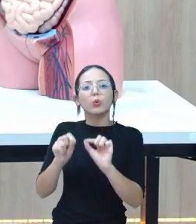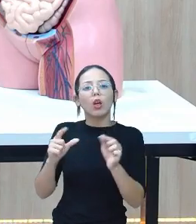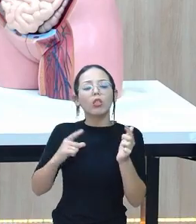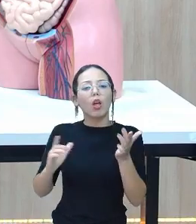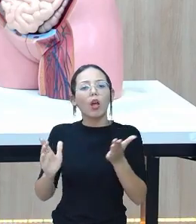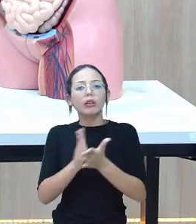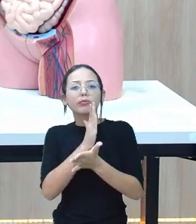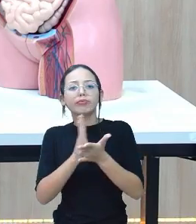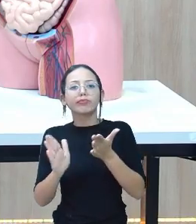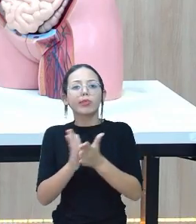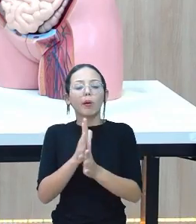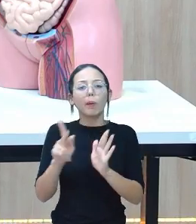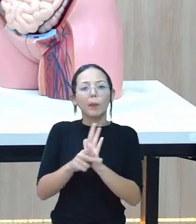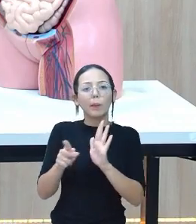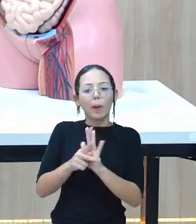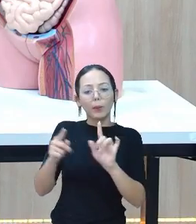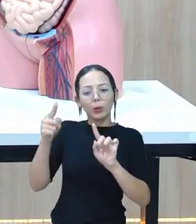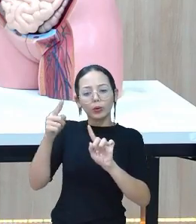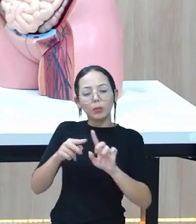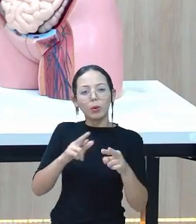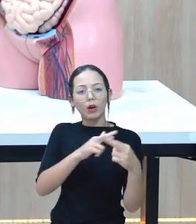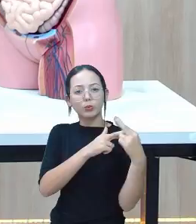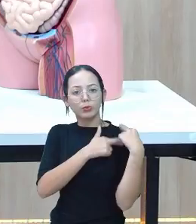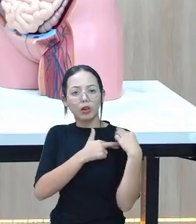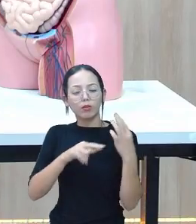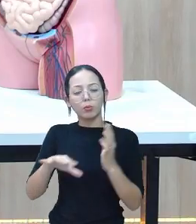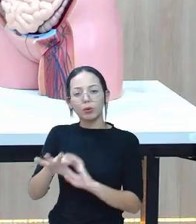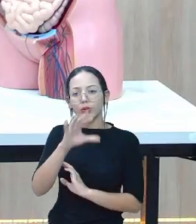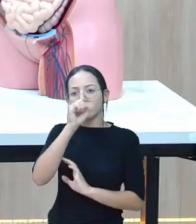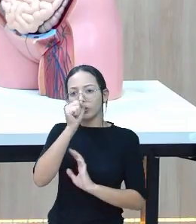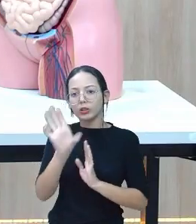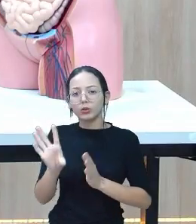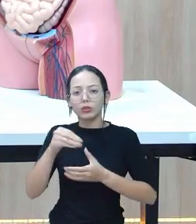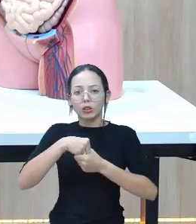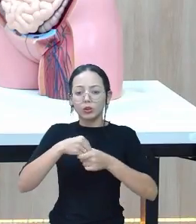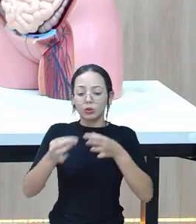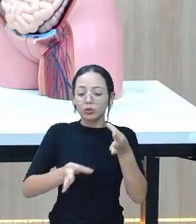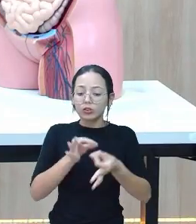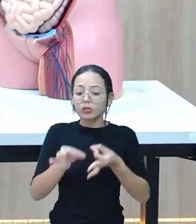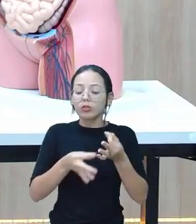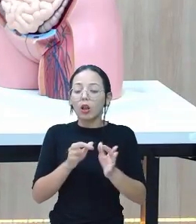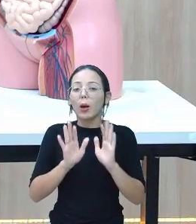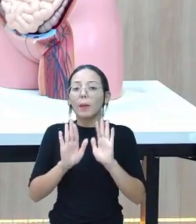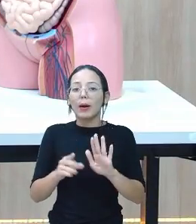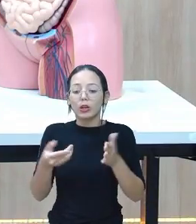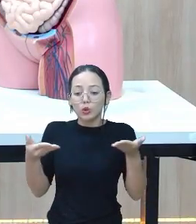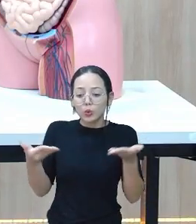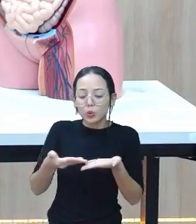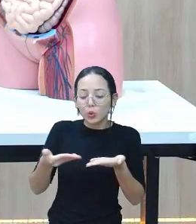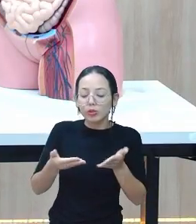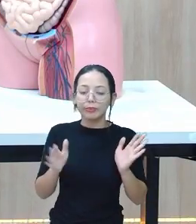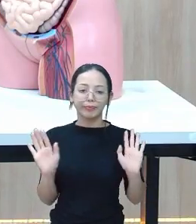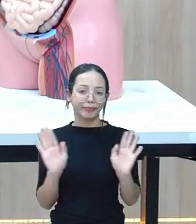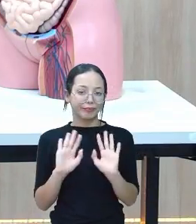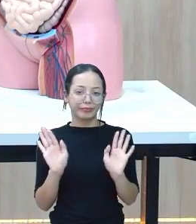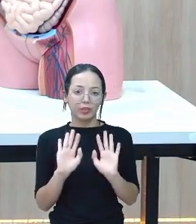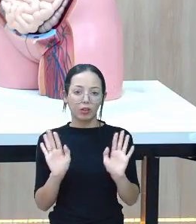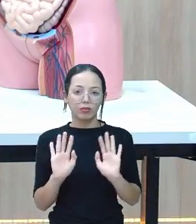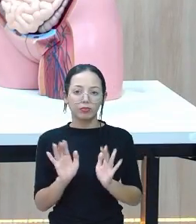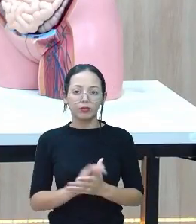uma organela responsável por essa respiração na célula, mas não vai ser hoje, tá certo?